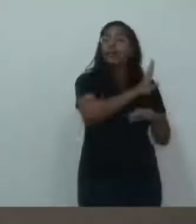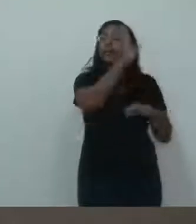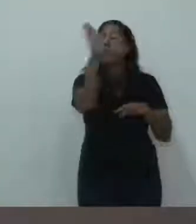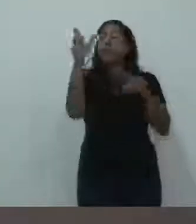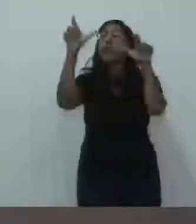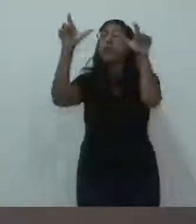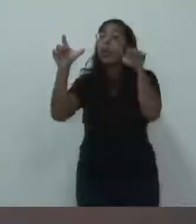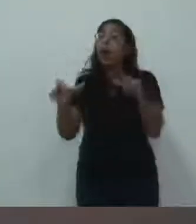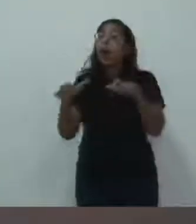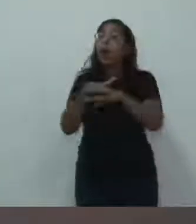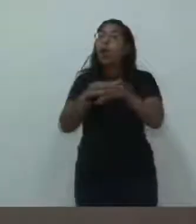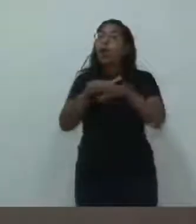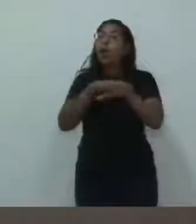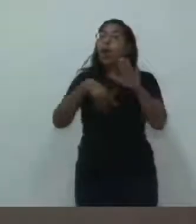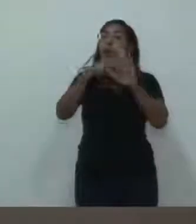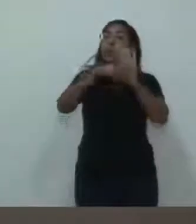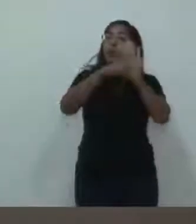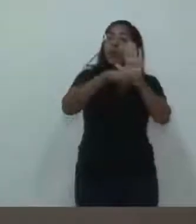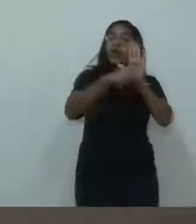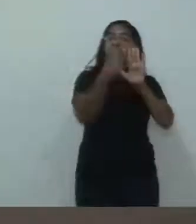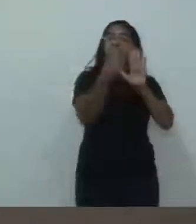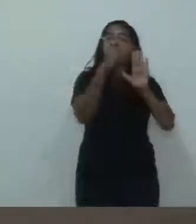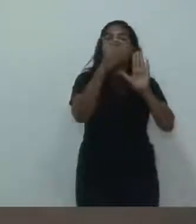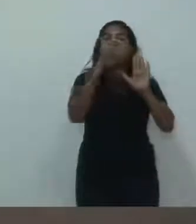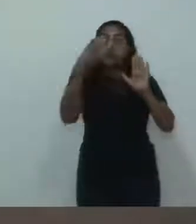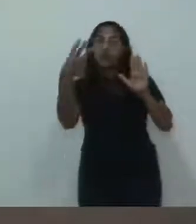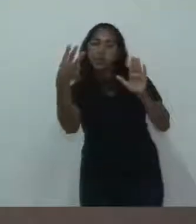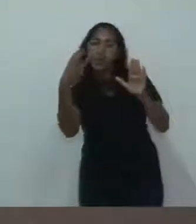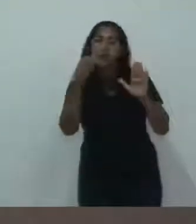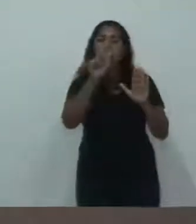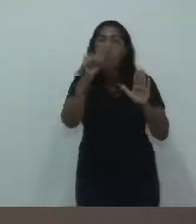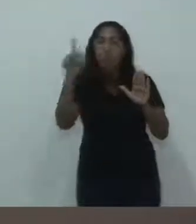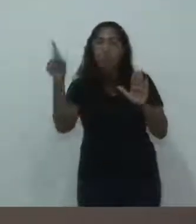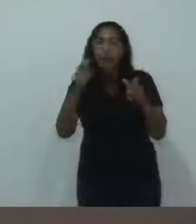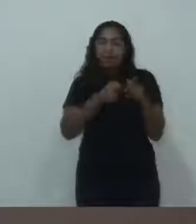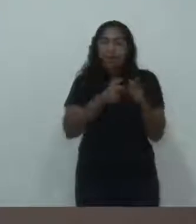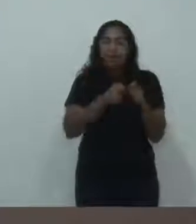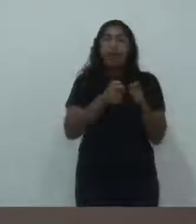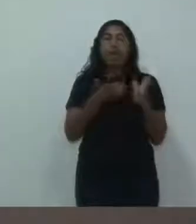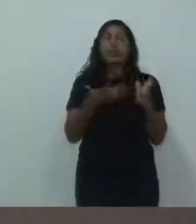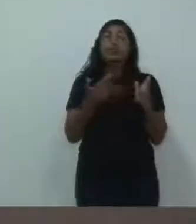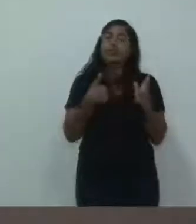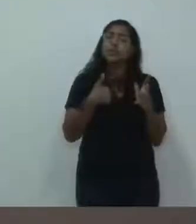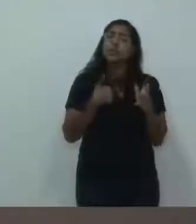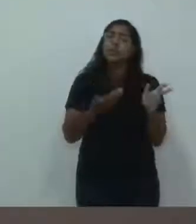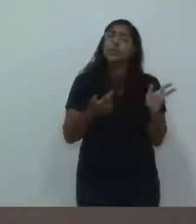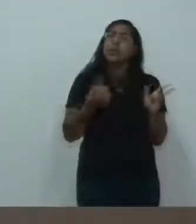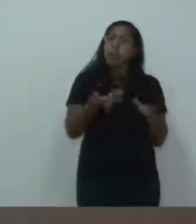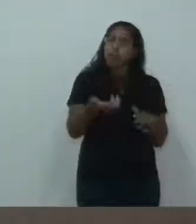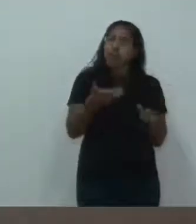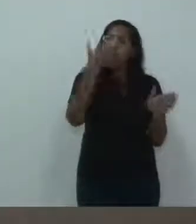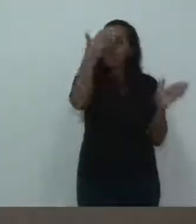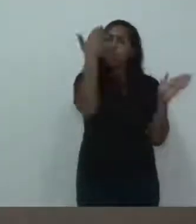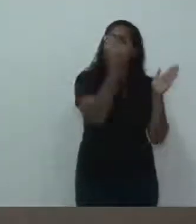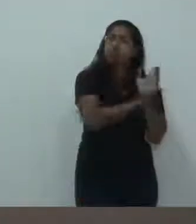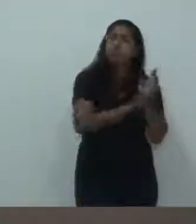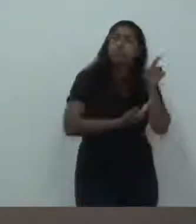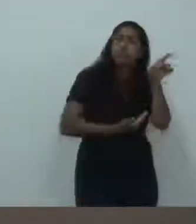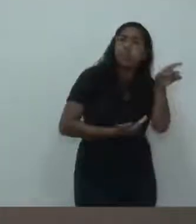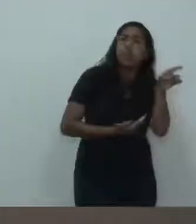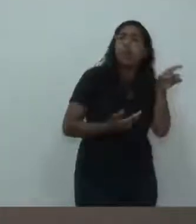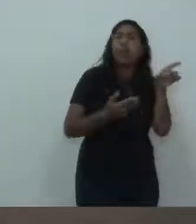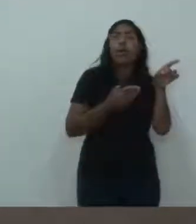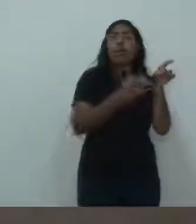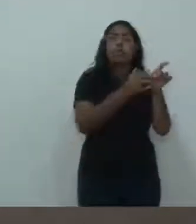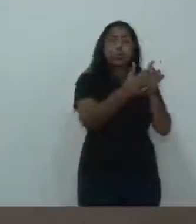conversar, para falar do projeto do 153, né, do aplicativo. Então, eu acredito nessa união de forças para